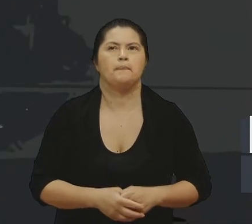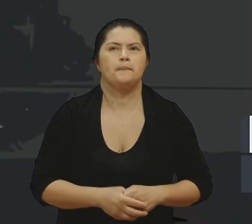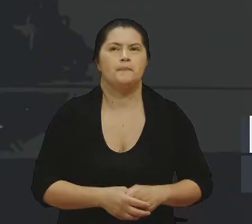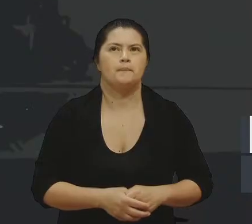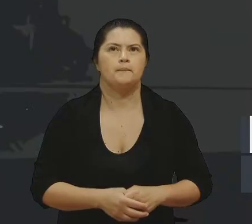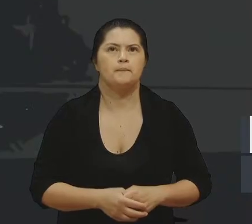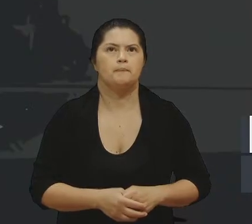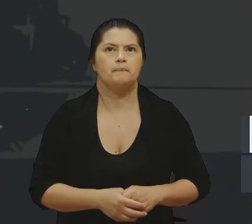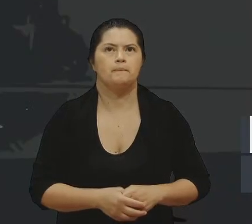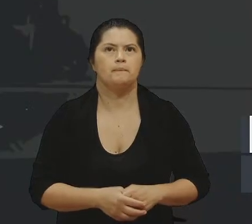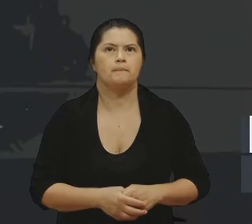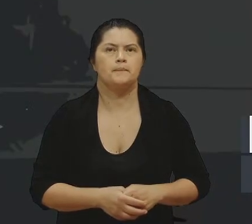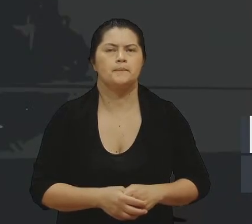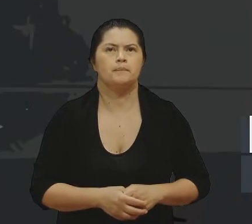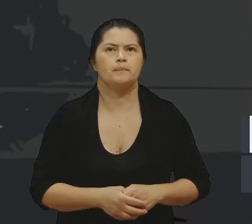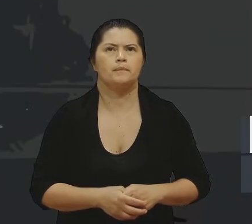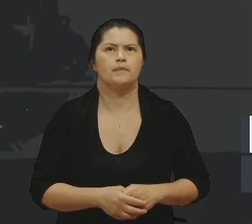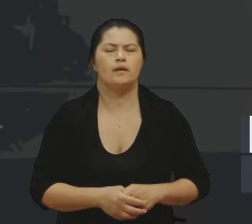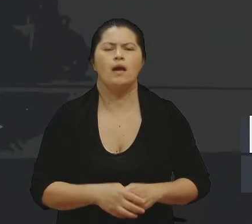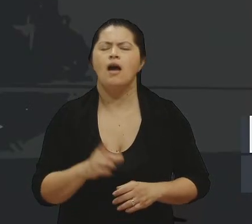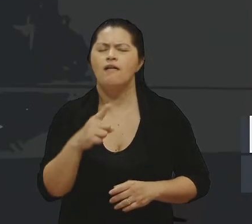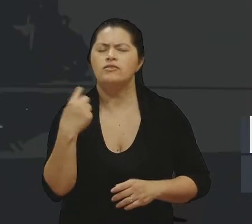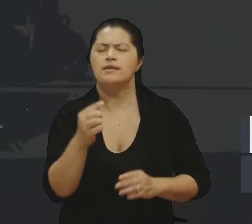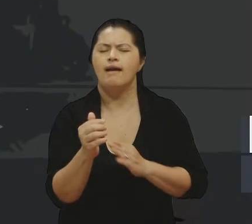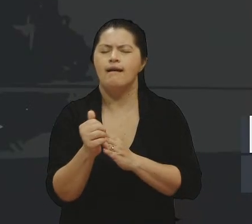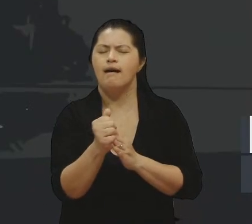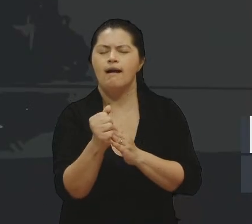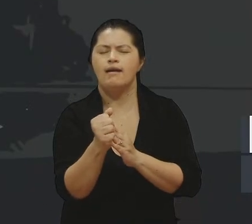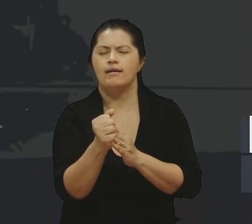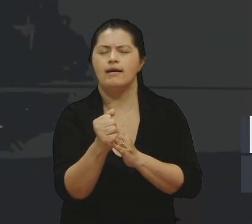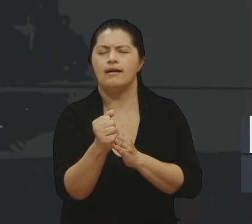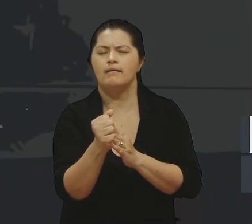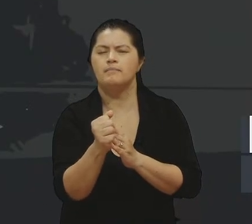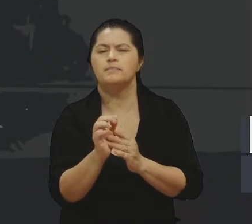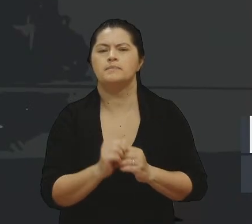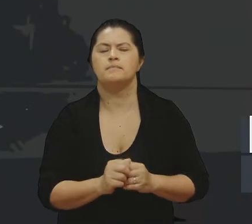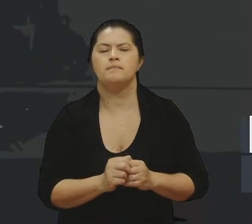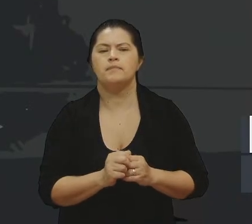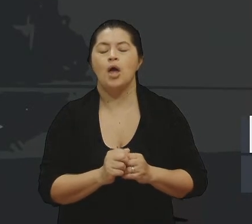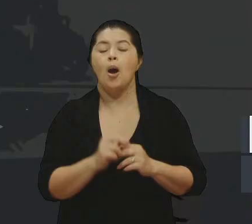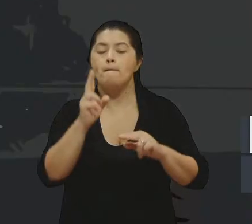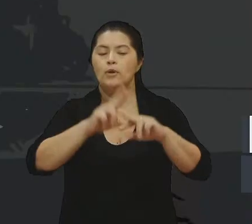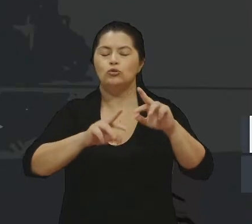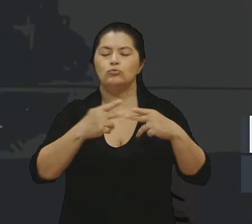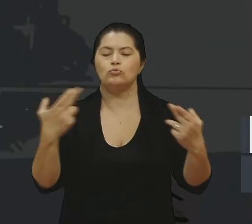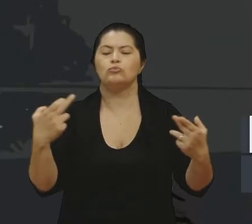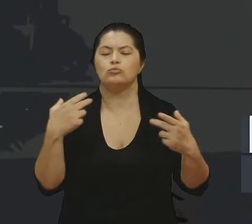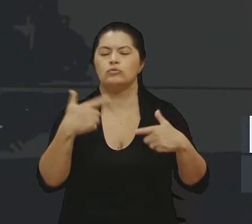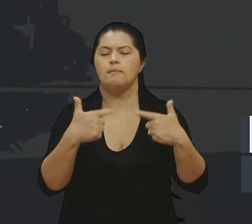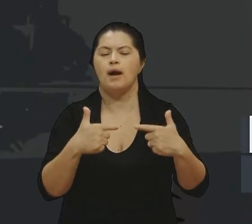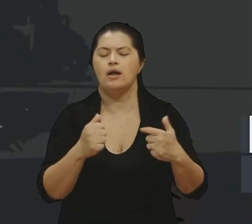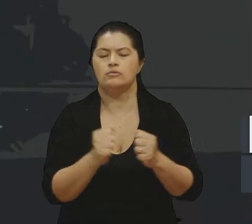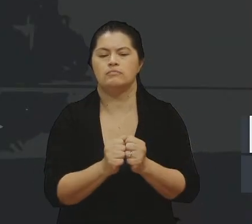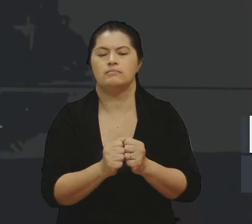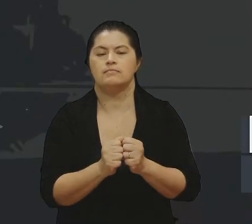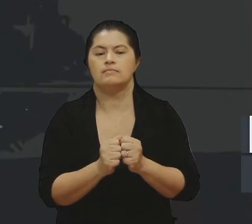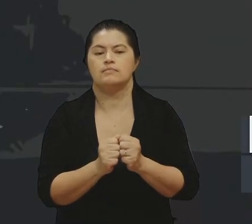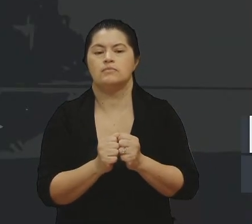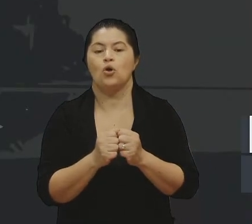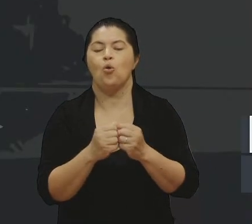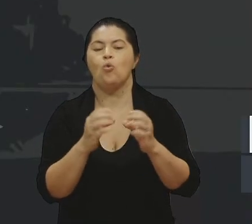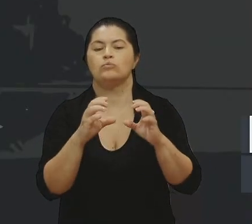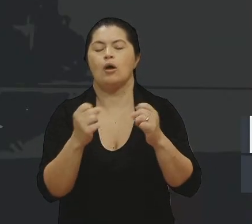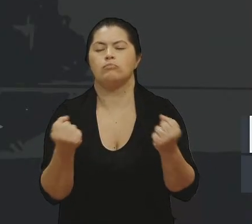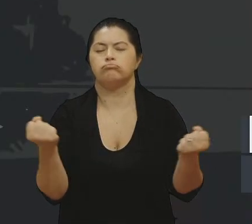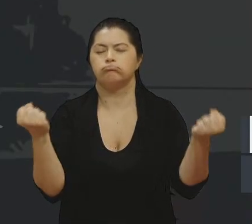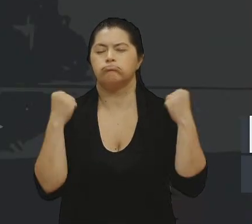Vou trazer para o meu segmento para ficar mais fácil de você entender. Olha só. Vamos pegar um produto ou serviço como se fosse uma clínica de emagrecimento ou uma academia, por